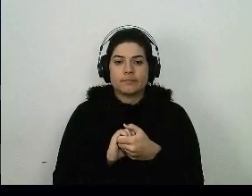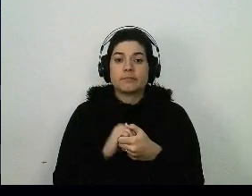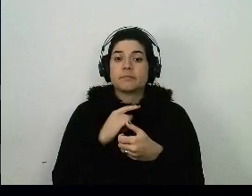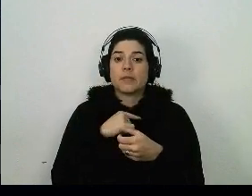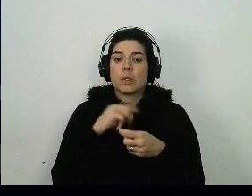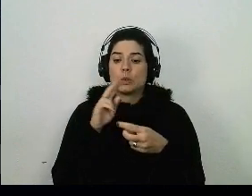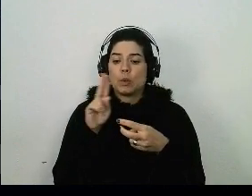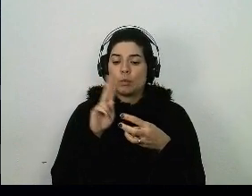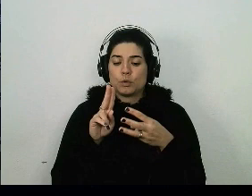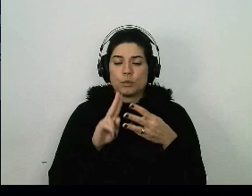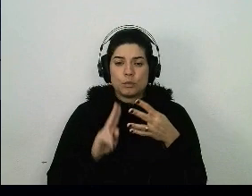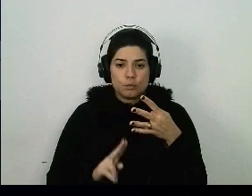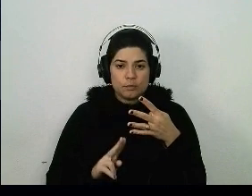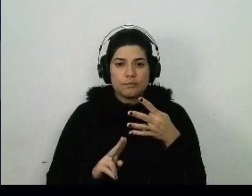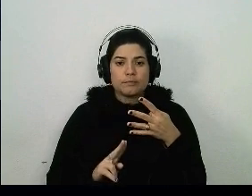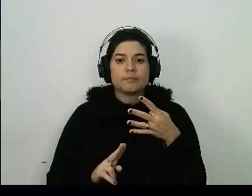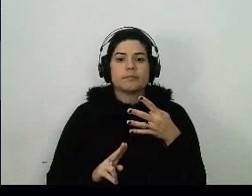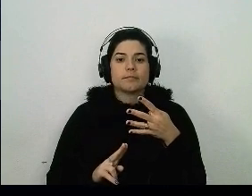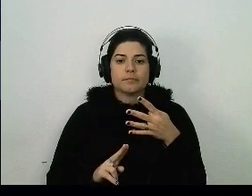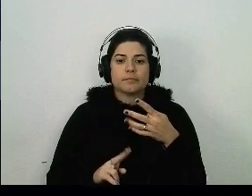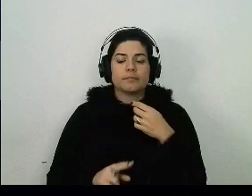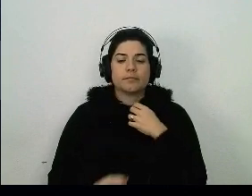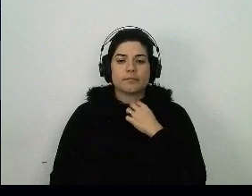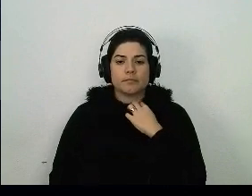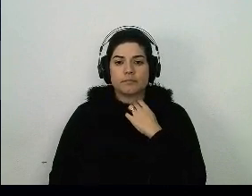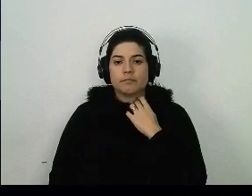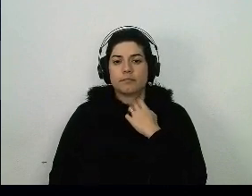Joy, Mary.